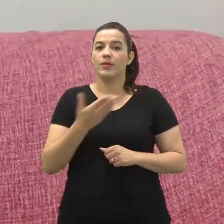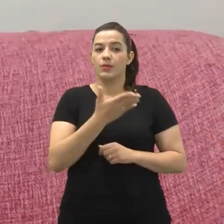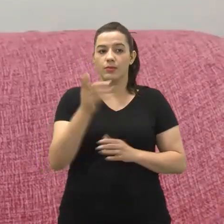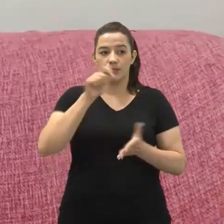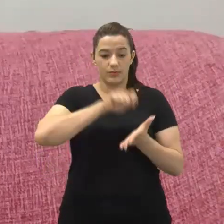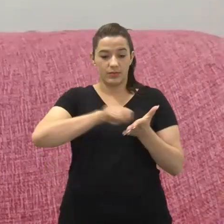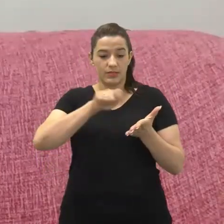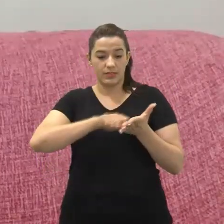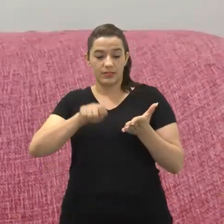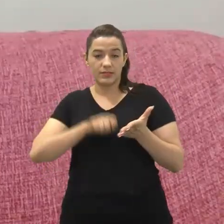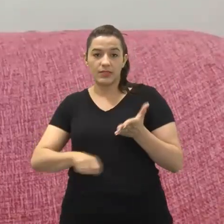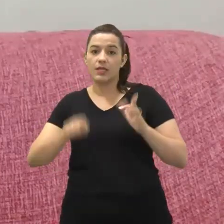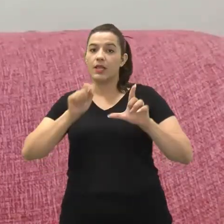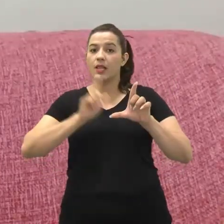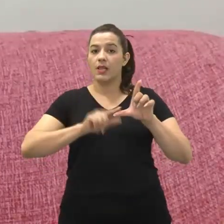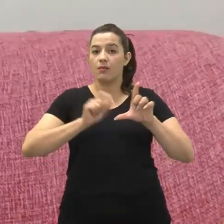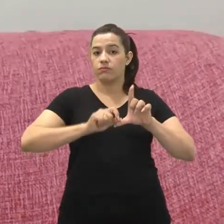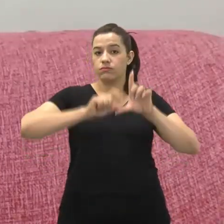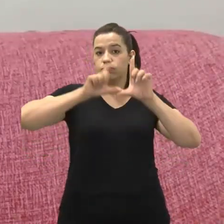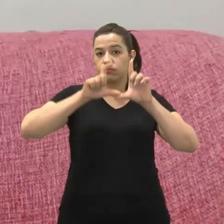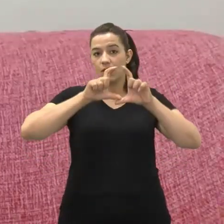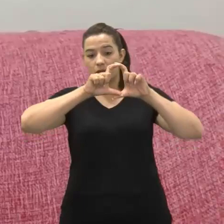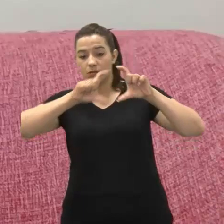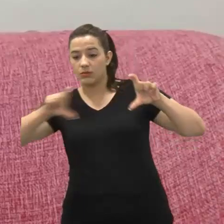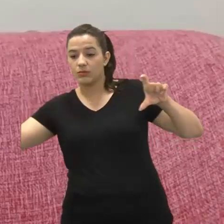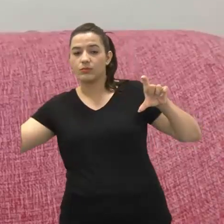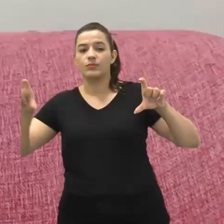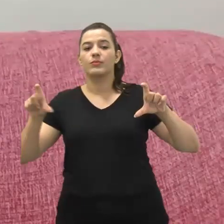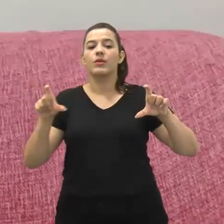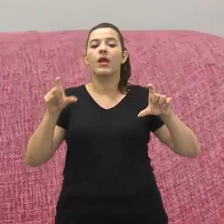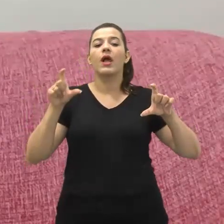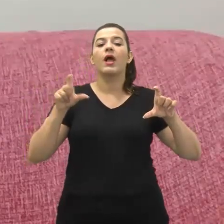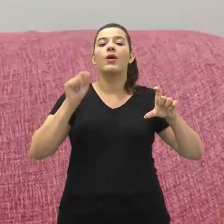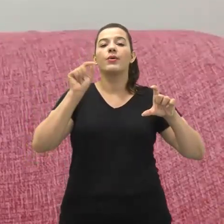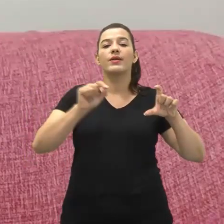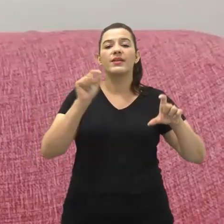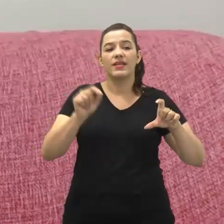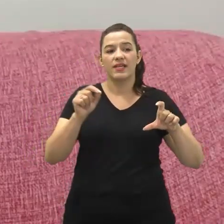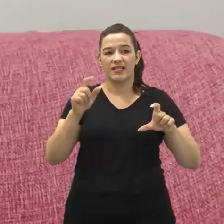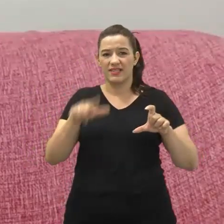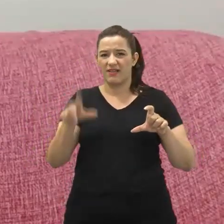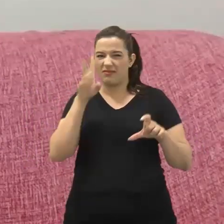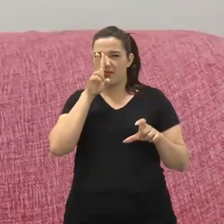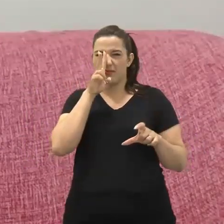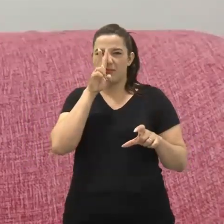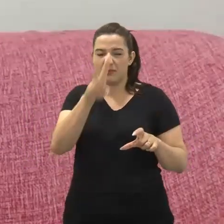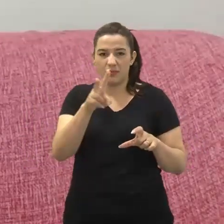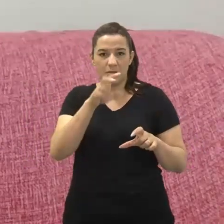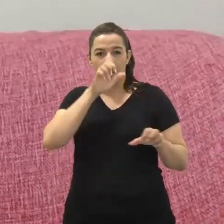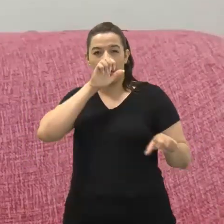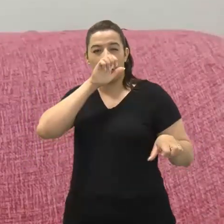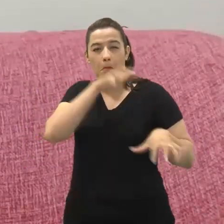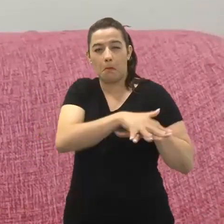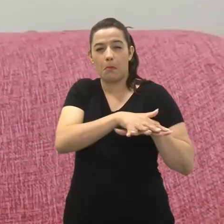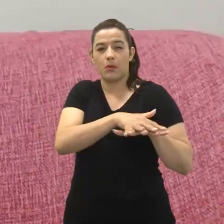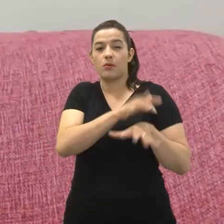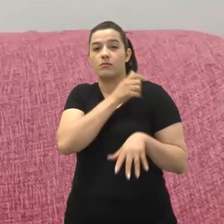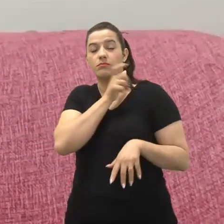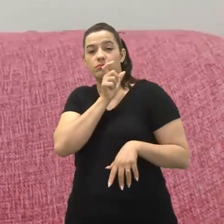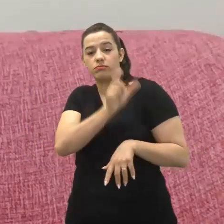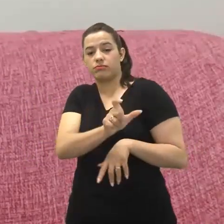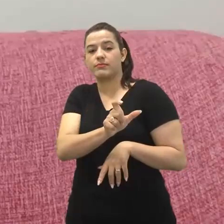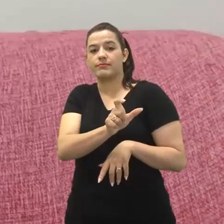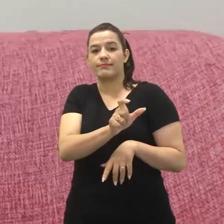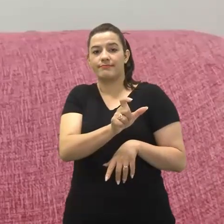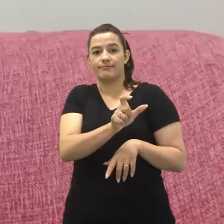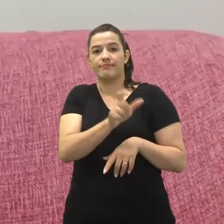escreve com letras maiúsculas uma frase inteira isso dá impressão que a tendo um aluno está gritando com outro